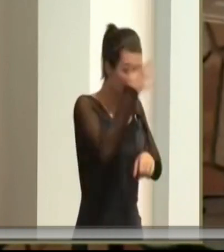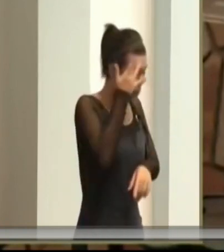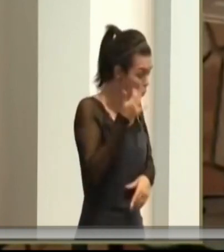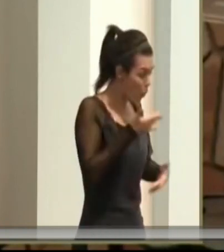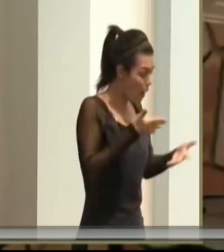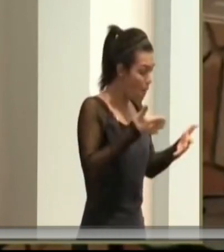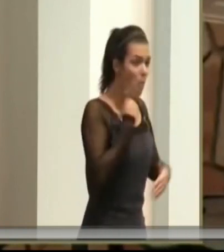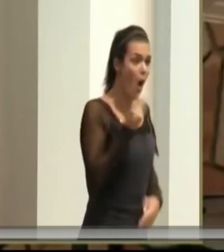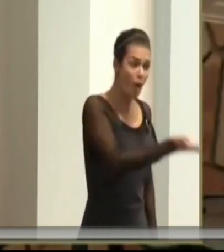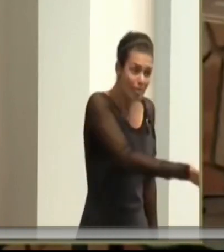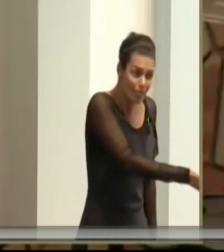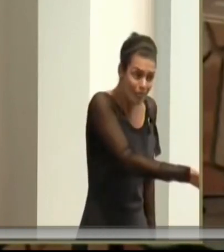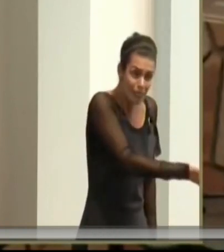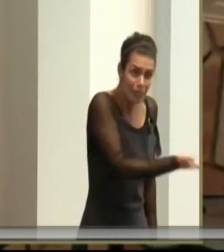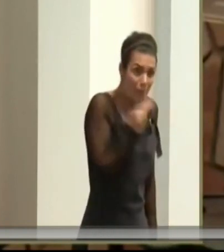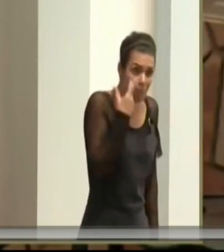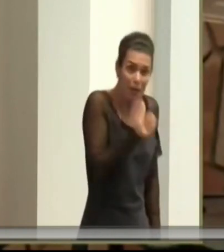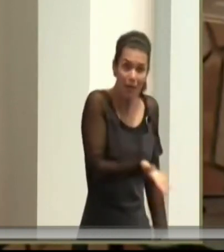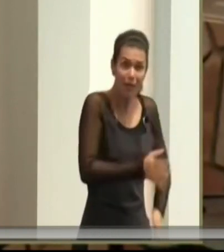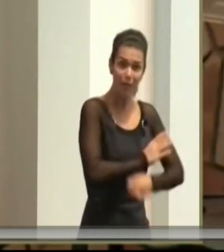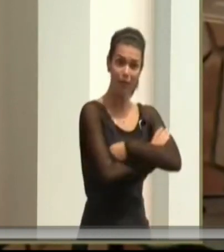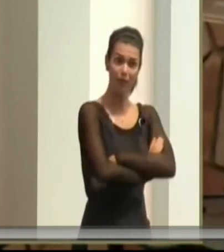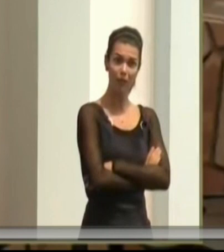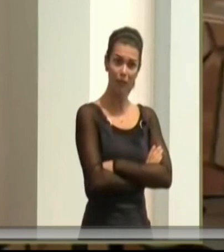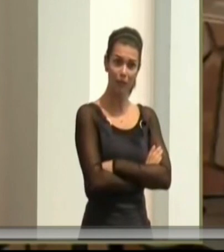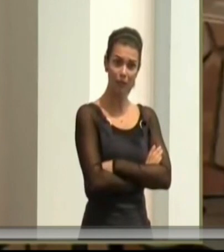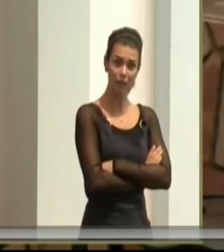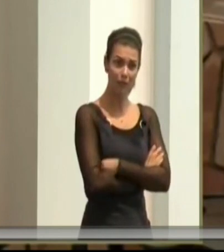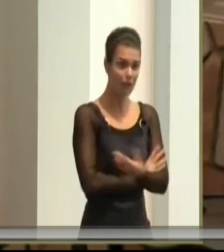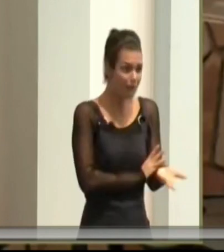Esperavam a manhã do dia, talvez pela troca da guarda,